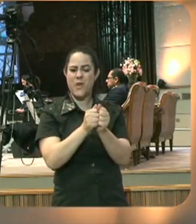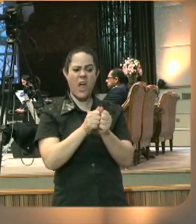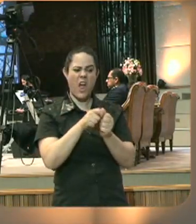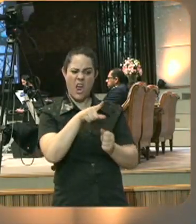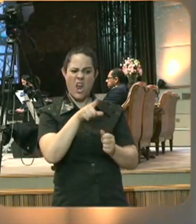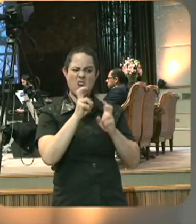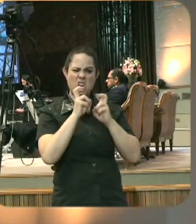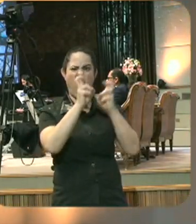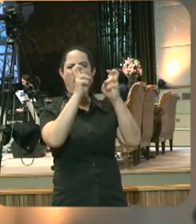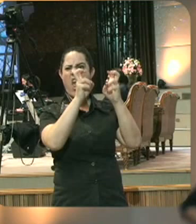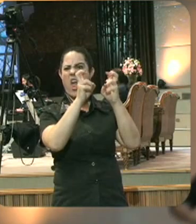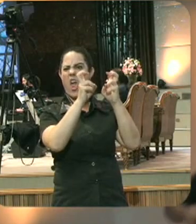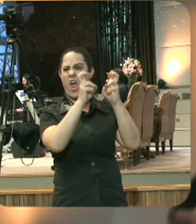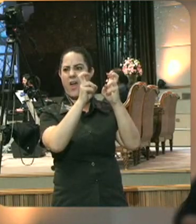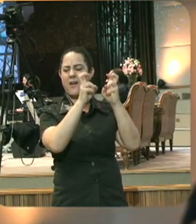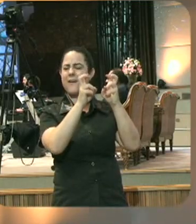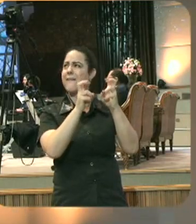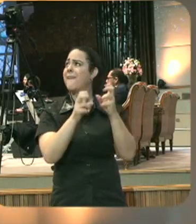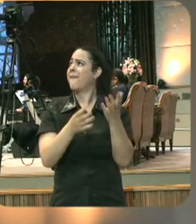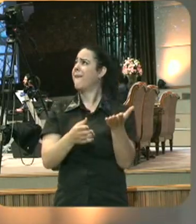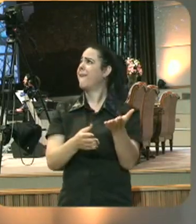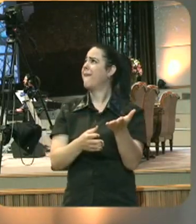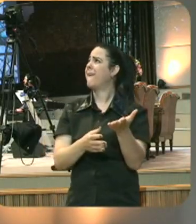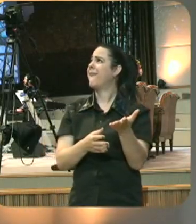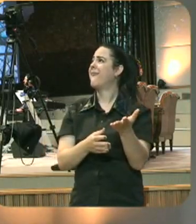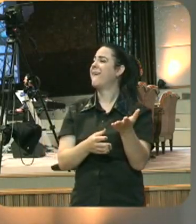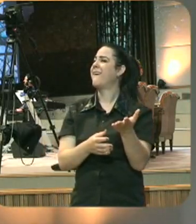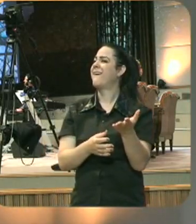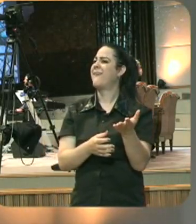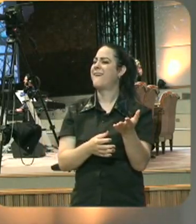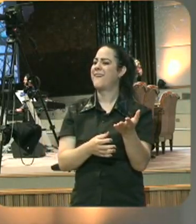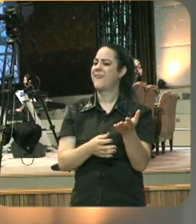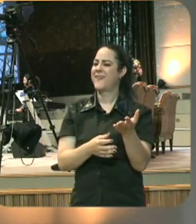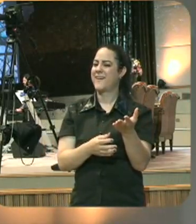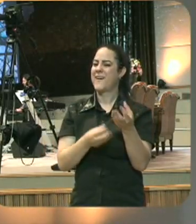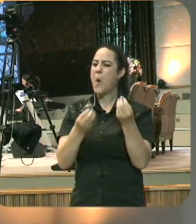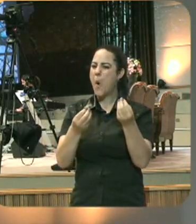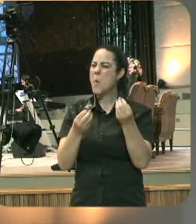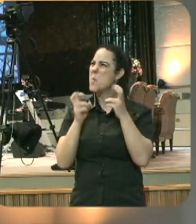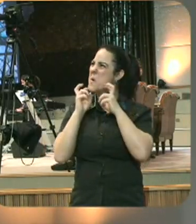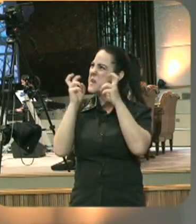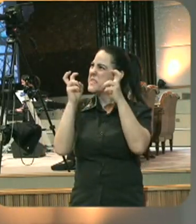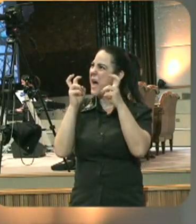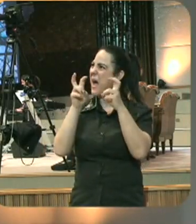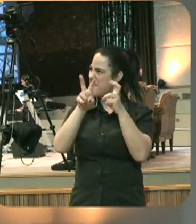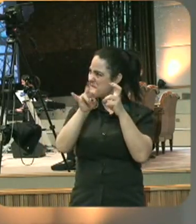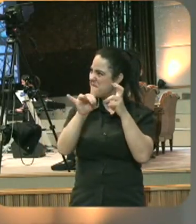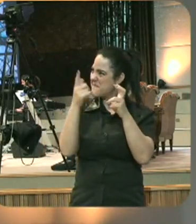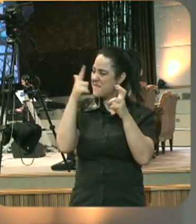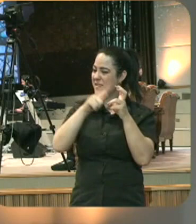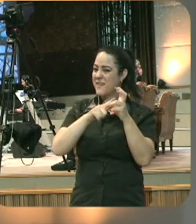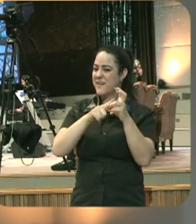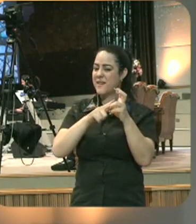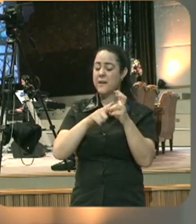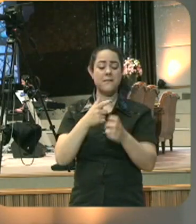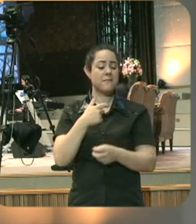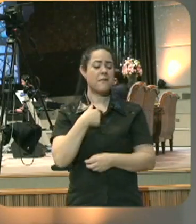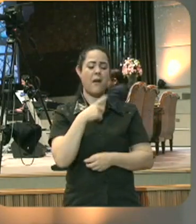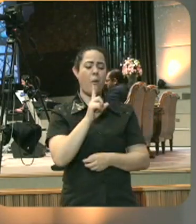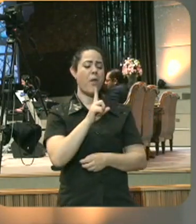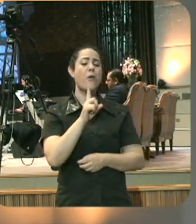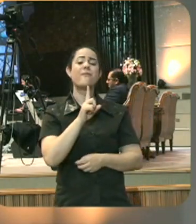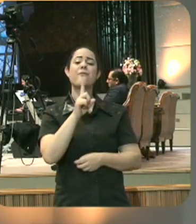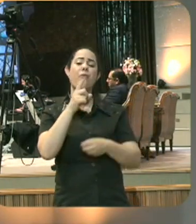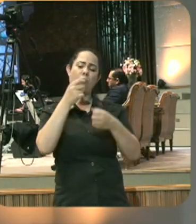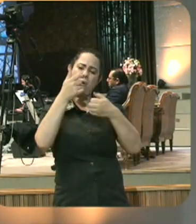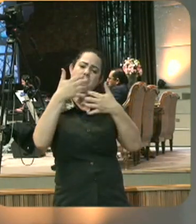Grita. Ele diz assim: mas eu vou ganhar. Vai derrubar a muralha no grito? Não, eu vou derrubar a muralha, eu